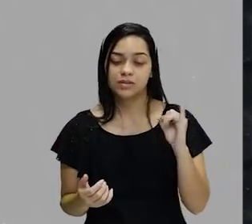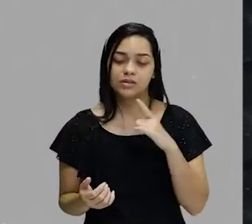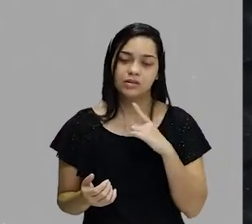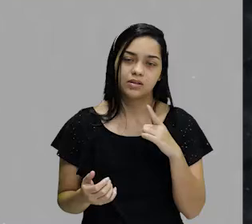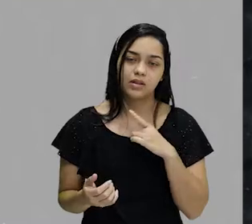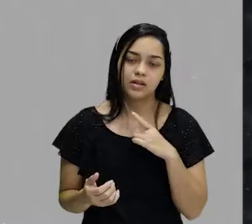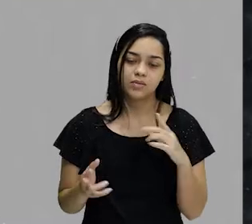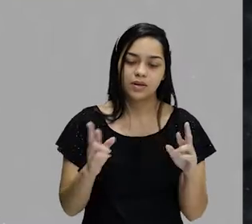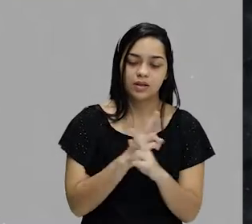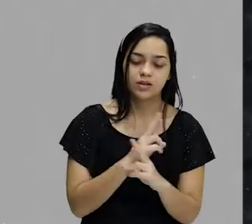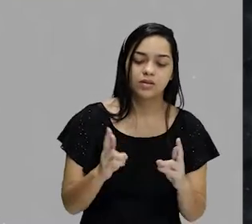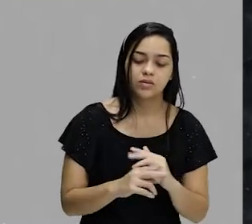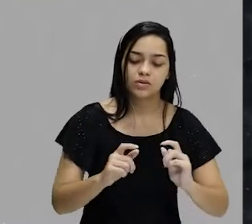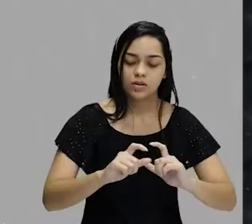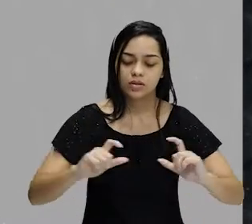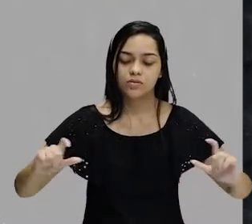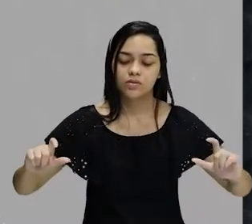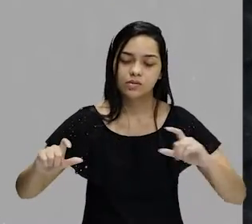de orações,